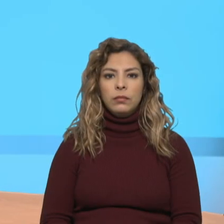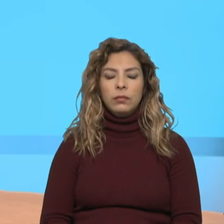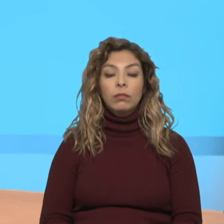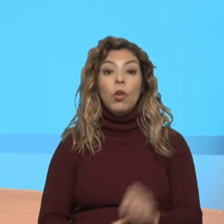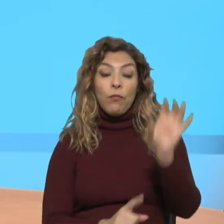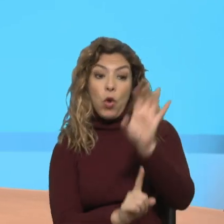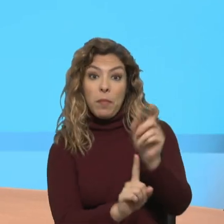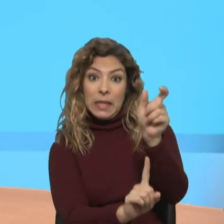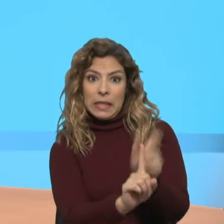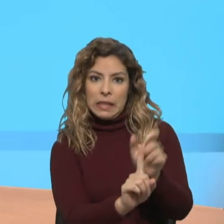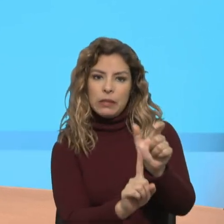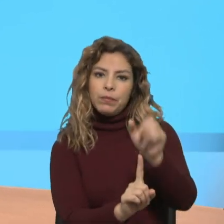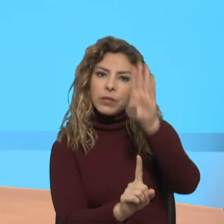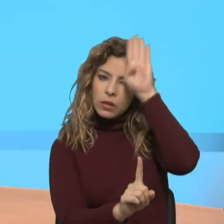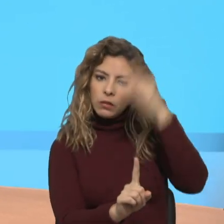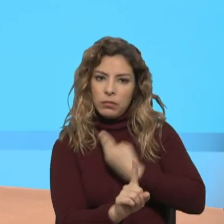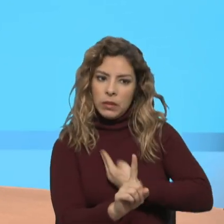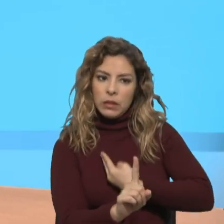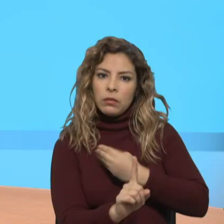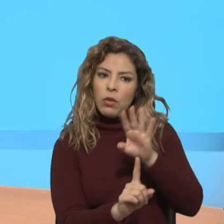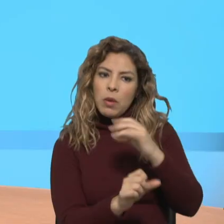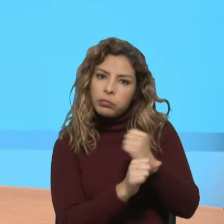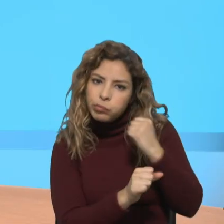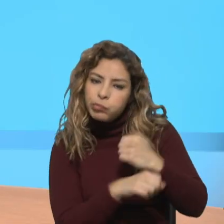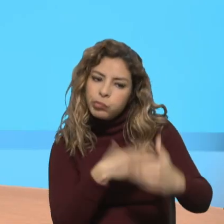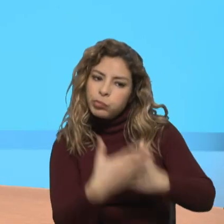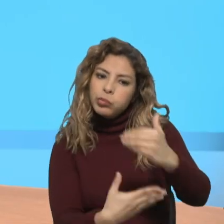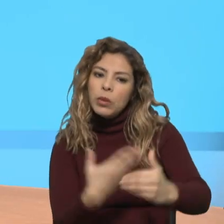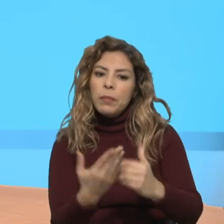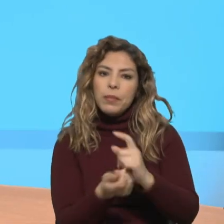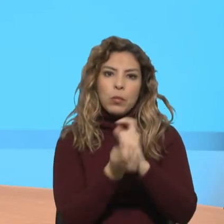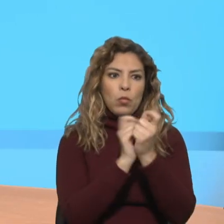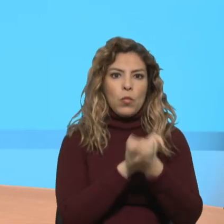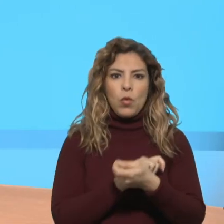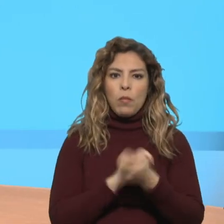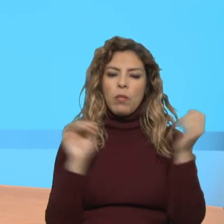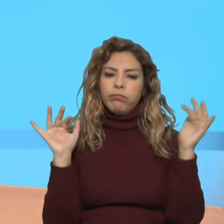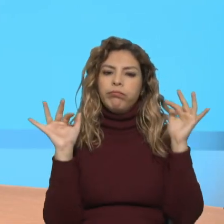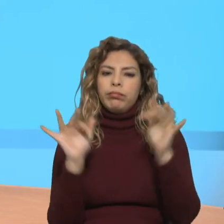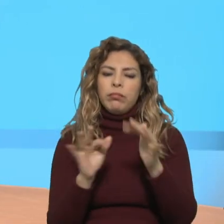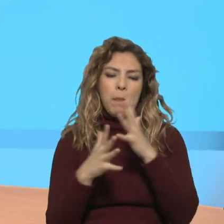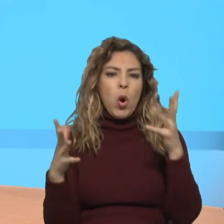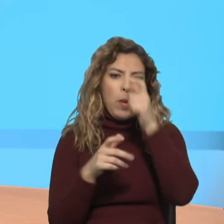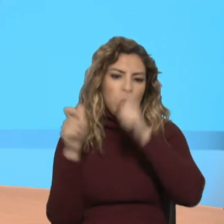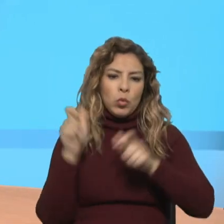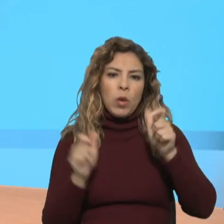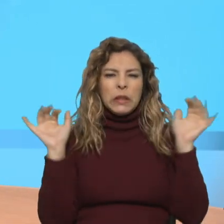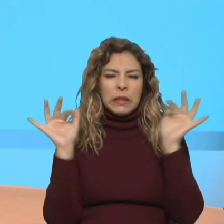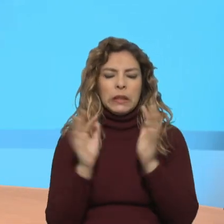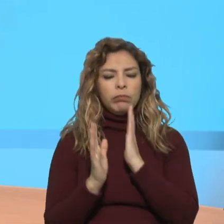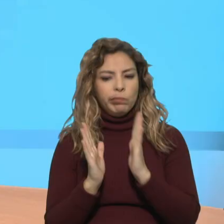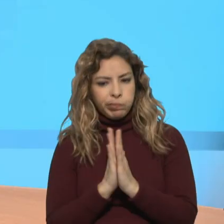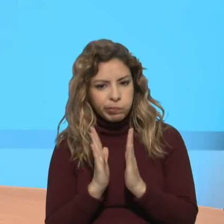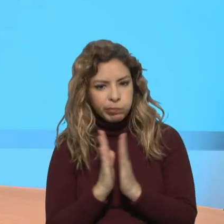estilo de Francisco, a ação pastoral de um Papa que nestes dias mobiliza a oração de muitos para que a sua saúde lhe